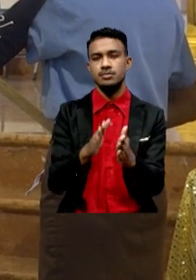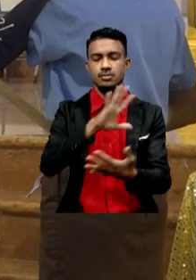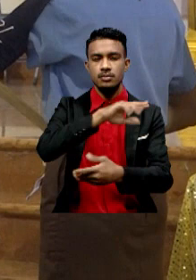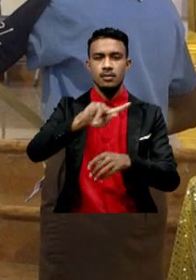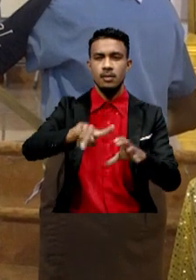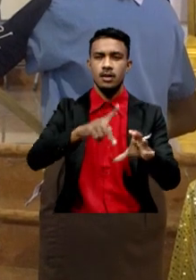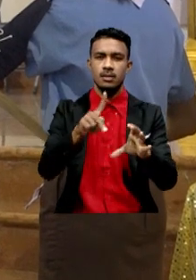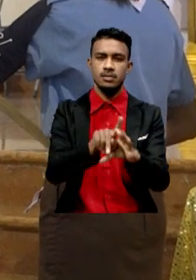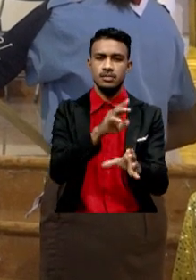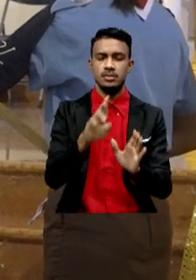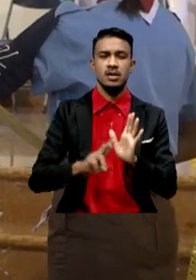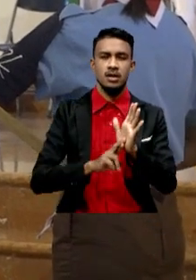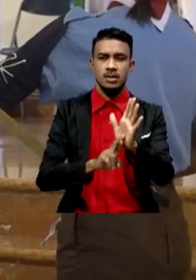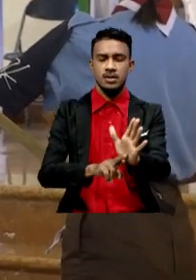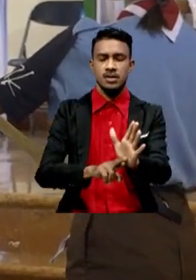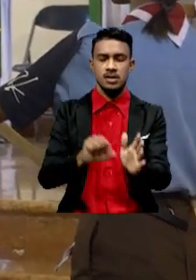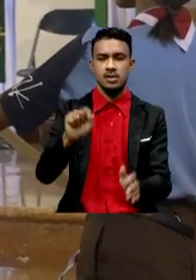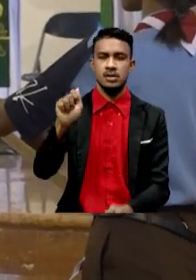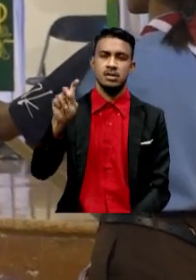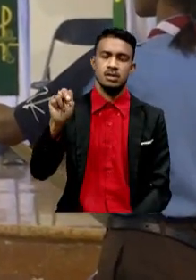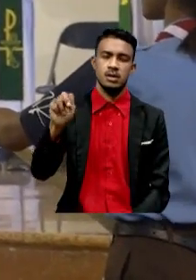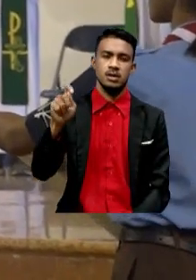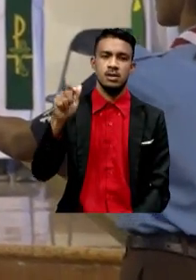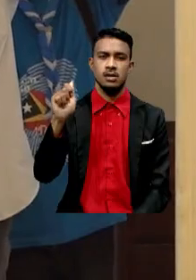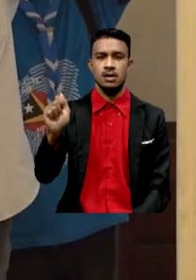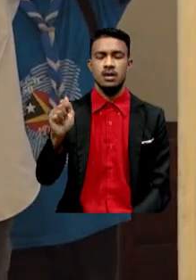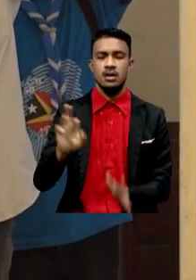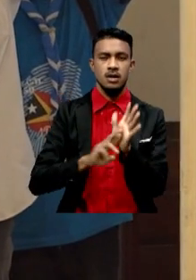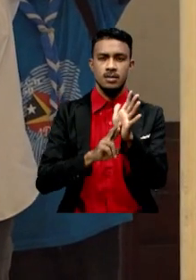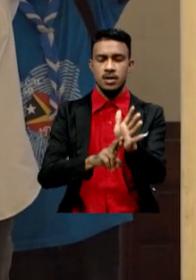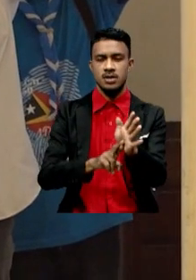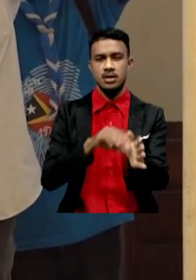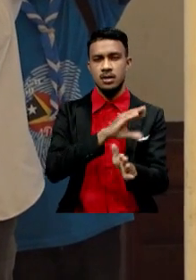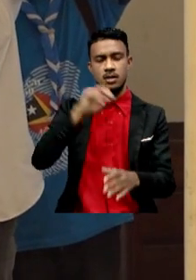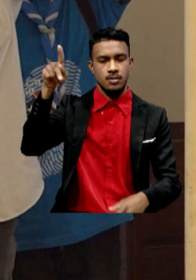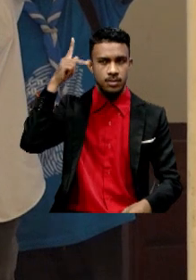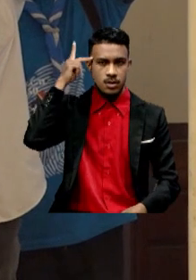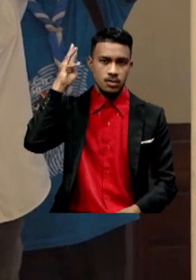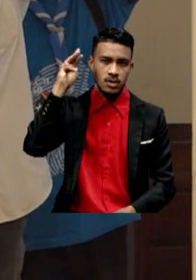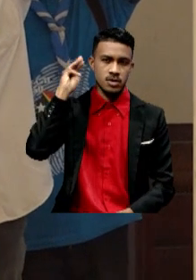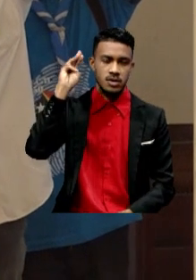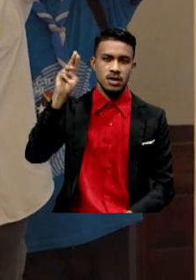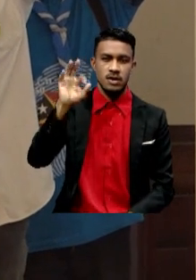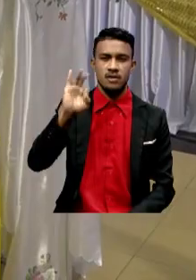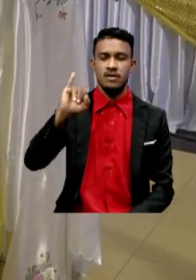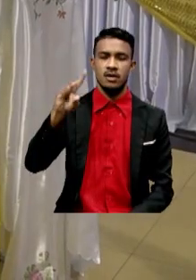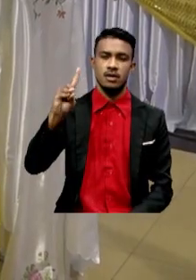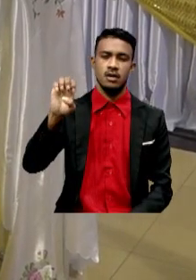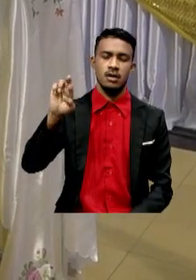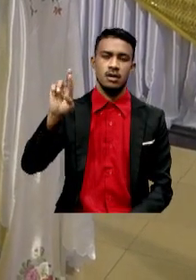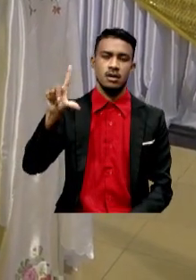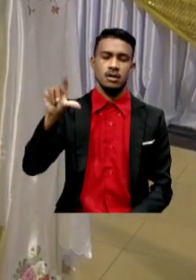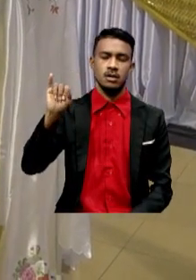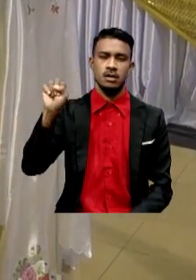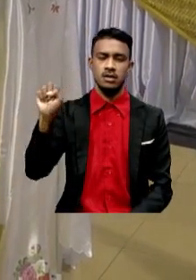agradecimento representante Santa Sé, Marcos Prigi, representante primeiro-ministro Fidelis Manuel Leite Magalhães, o membro do governo